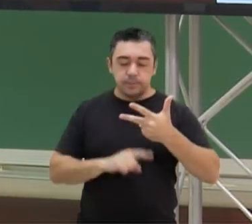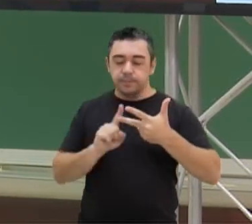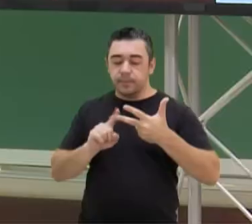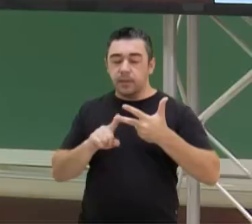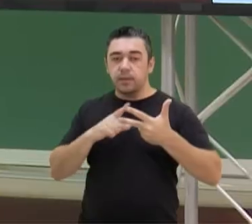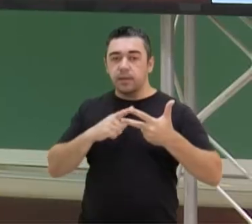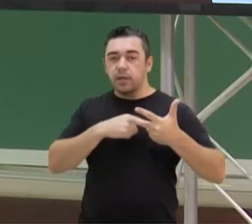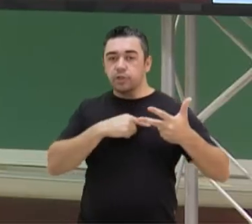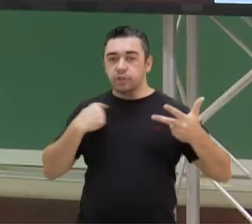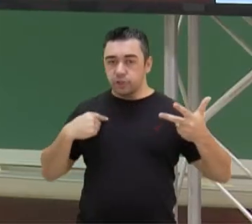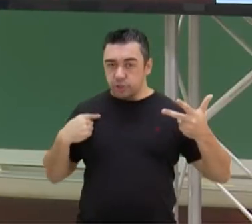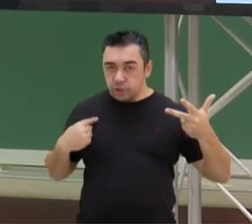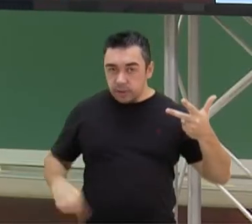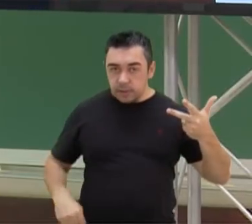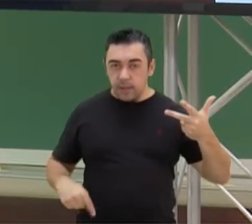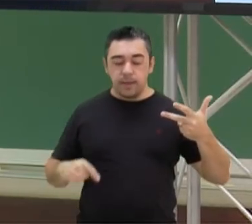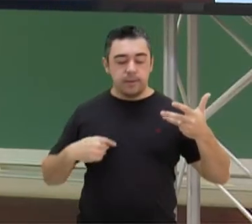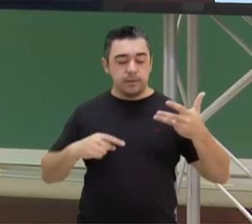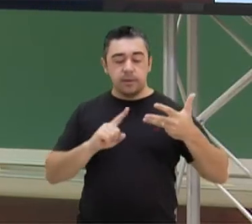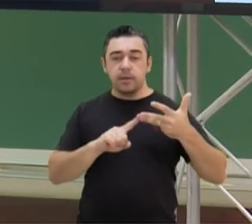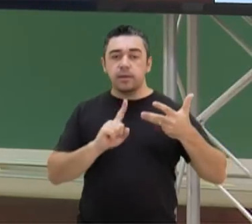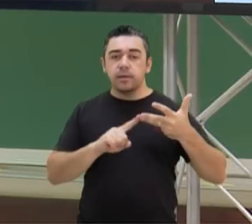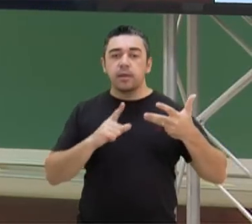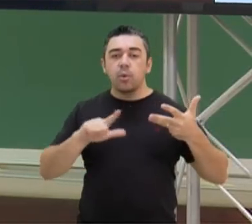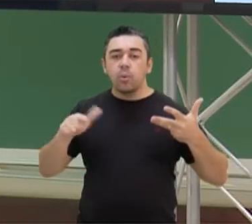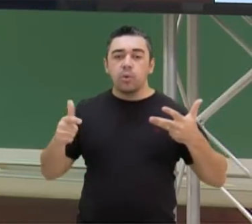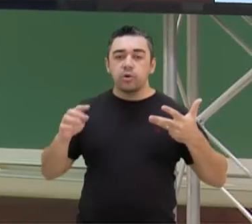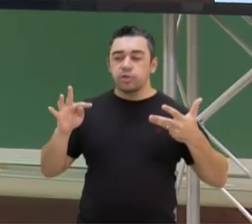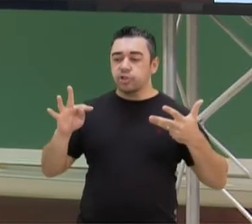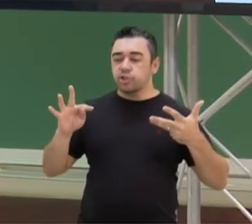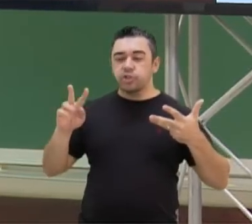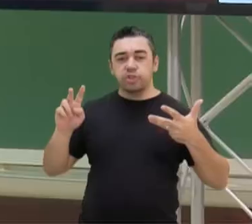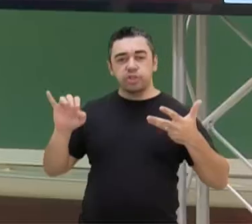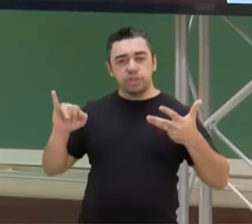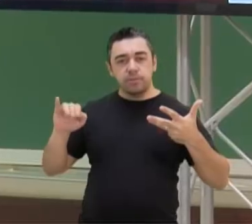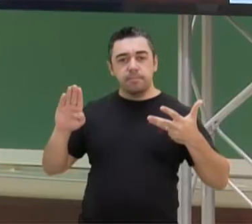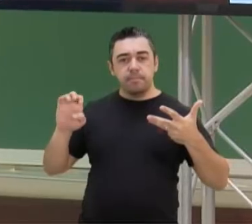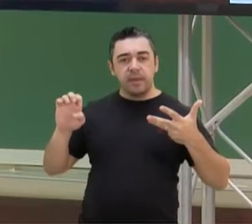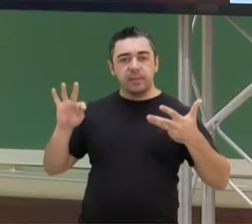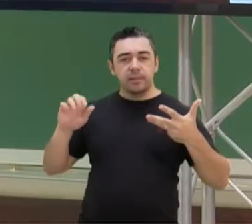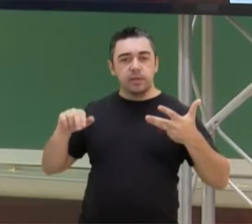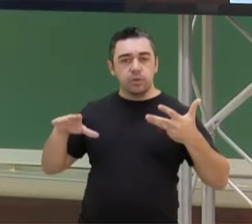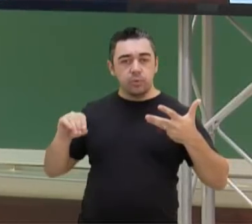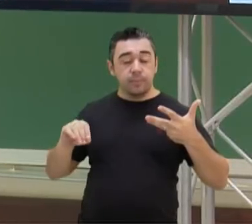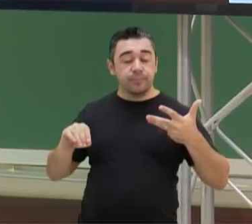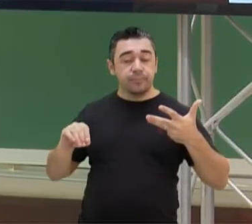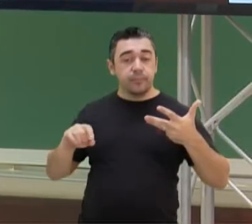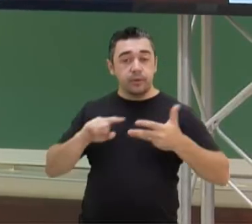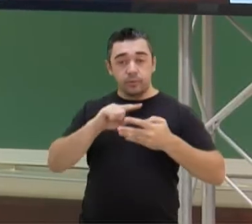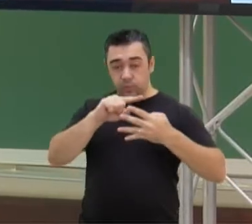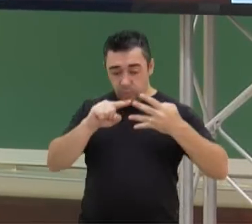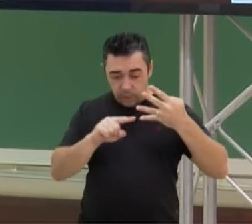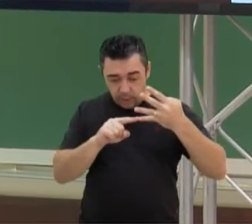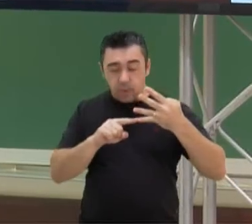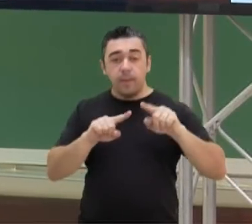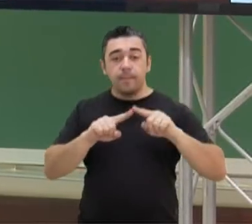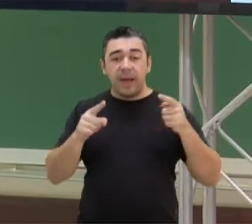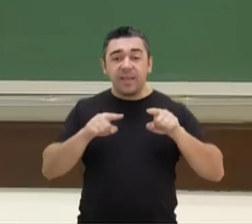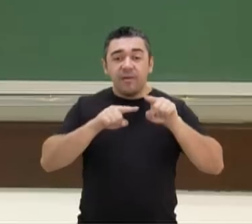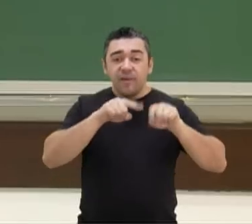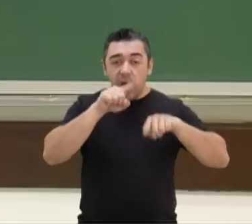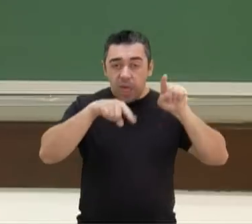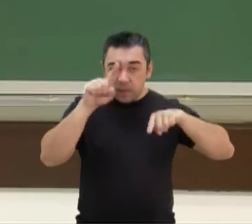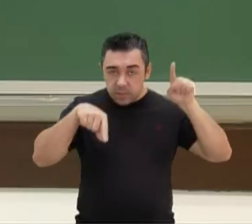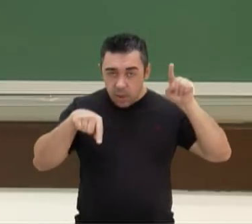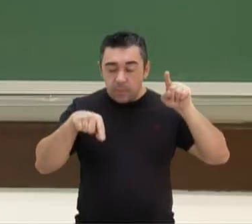budismo tibetano, o Bodhisattva, enfim. E aí, embora tenha alguma variação, a base da doutrina budista é sempre a mesma,